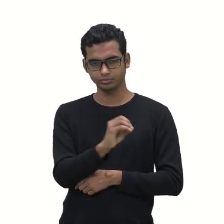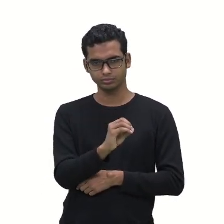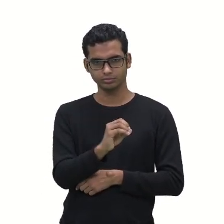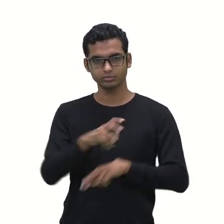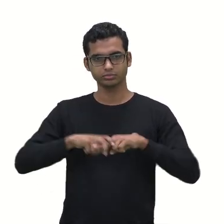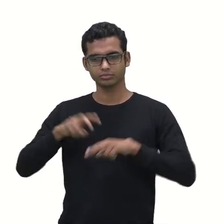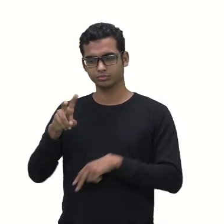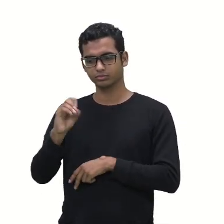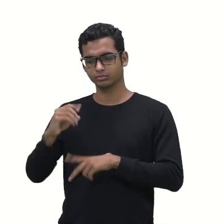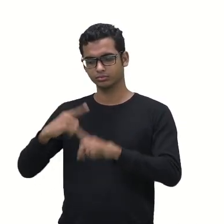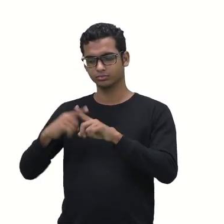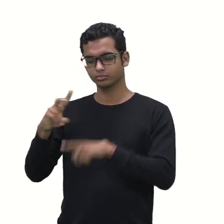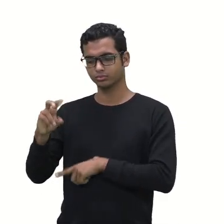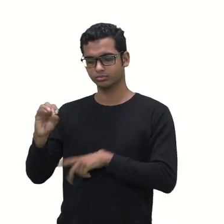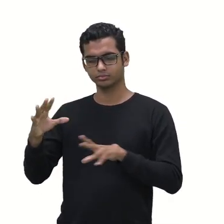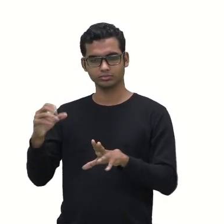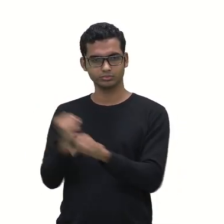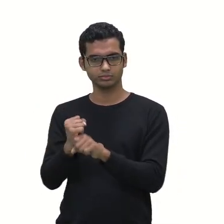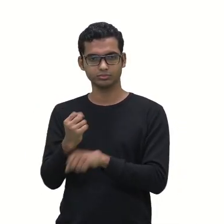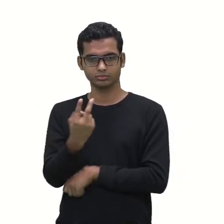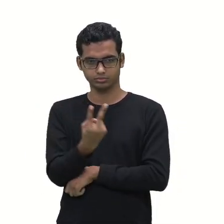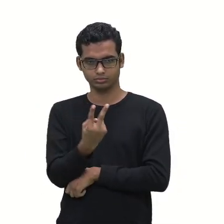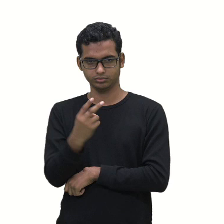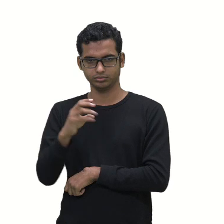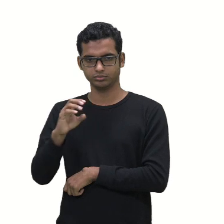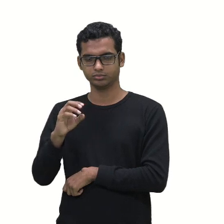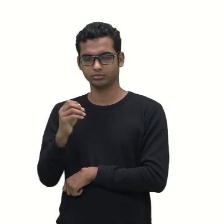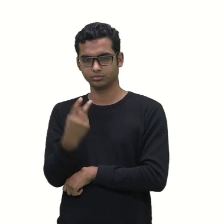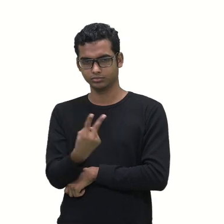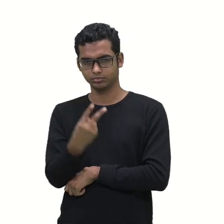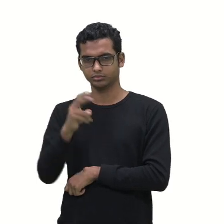Então, a área, tá?